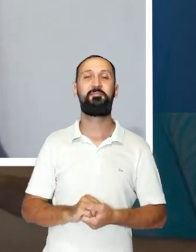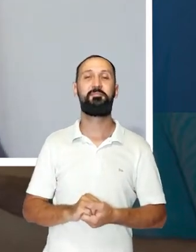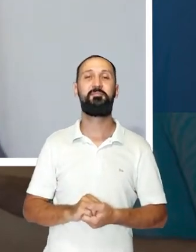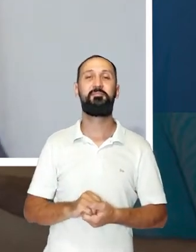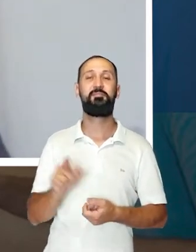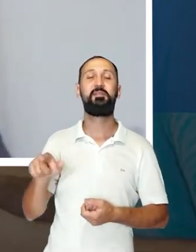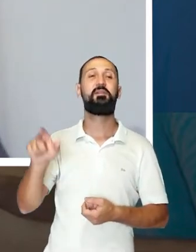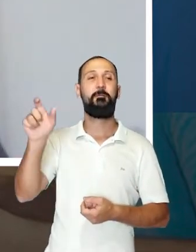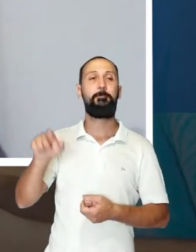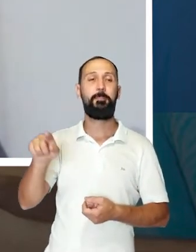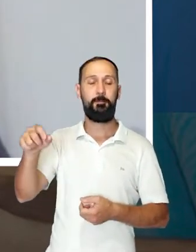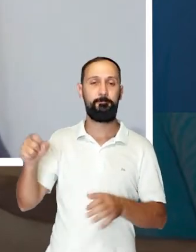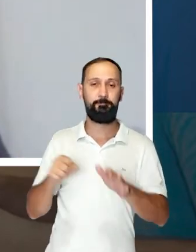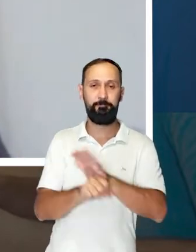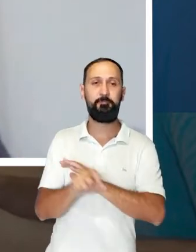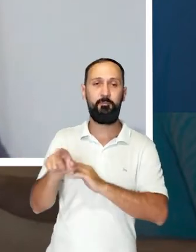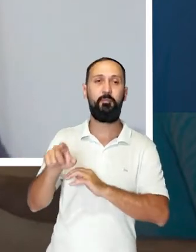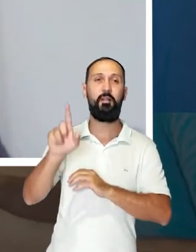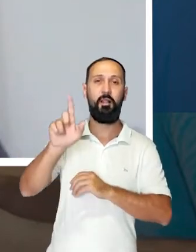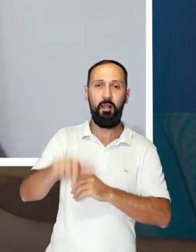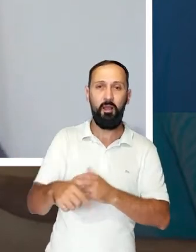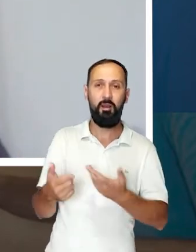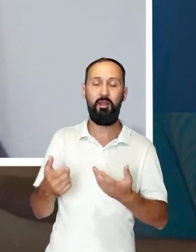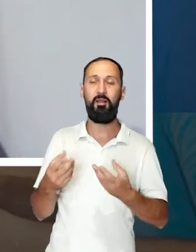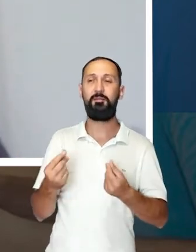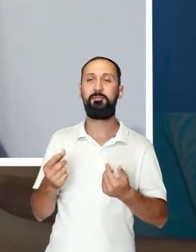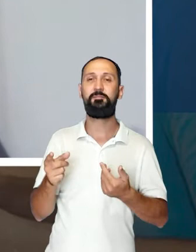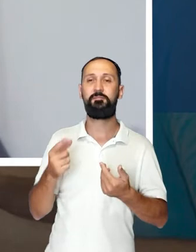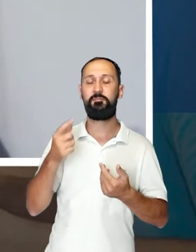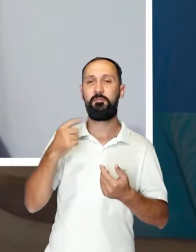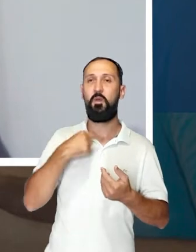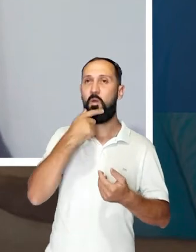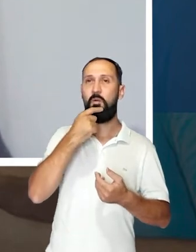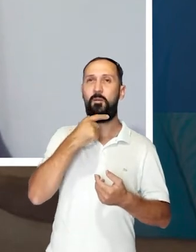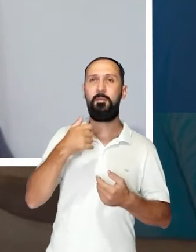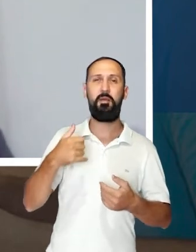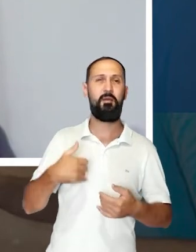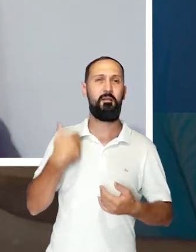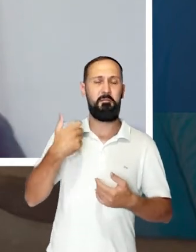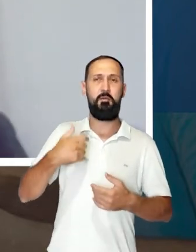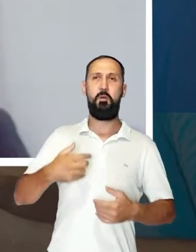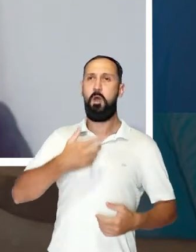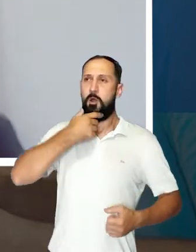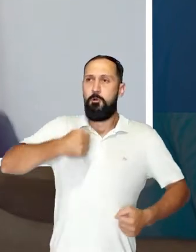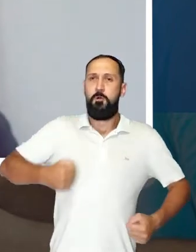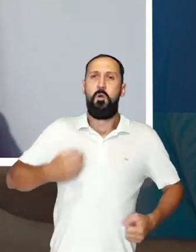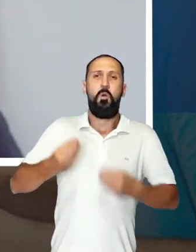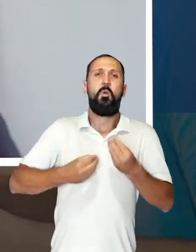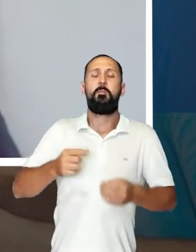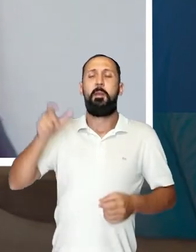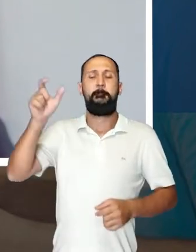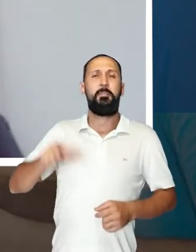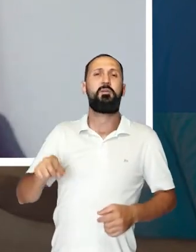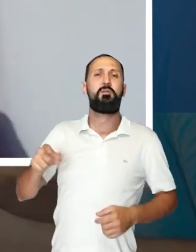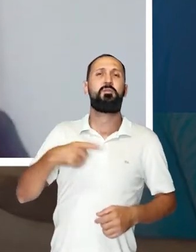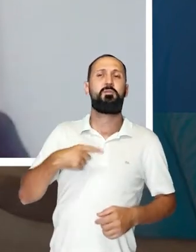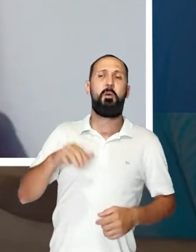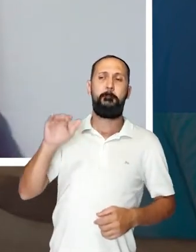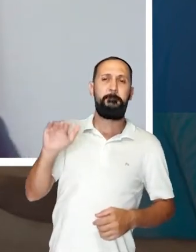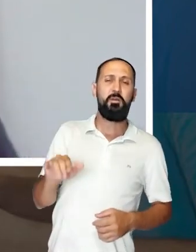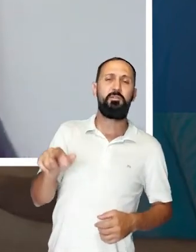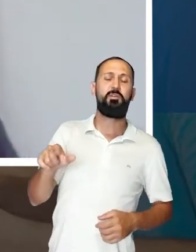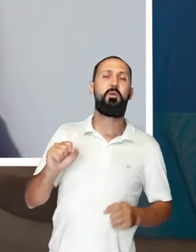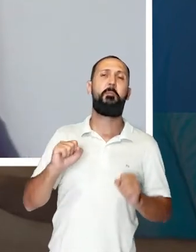Então, coloco que ele era como o Sherlock era alto, esguio, né? Desse tipo, ele fala como é que alguém